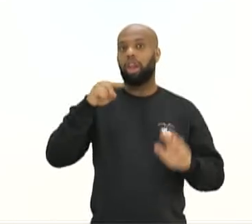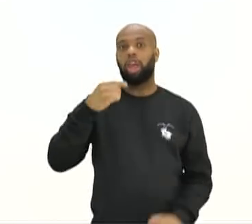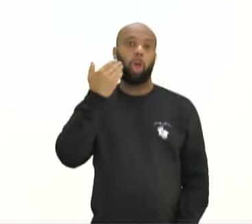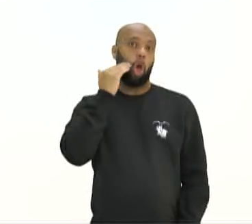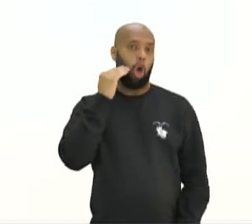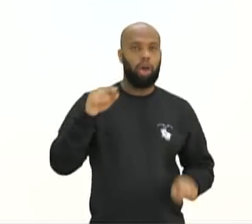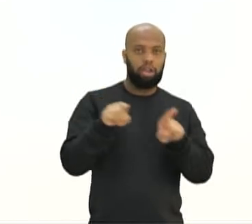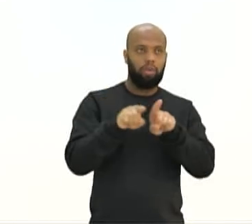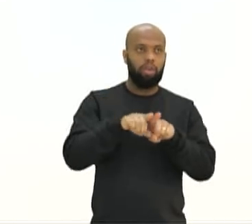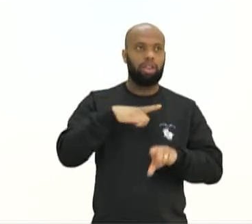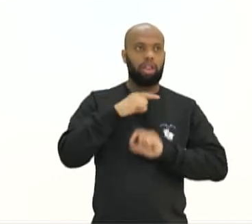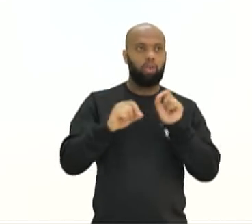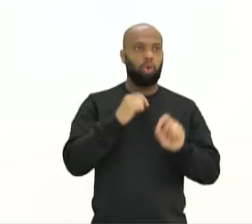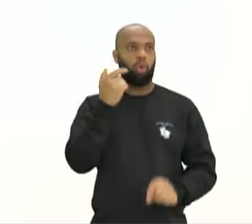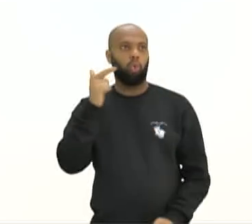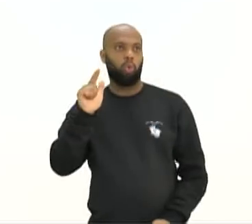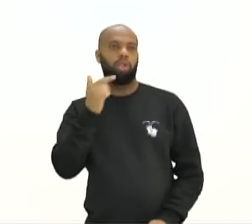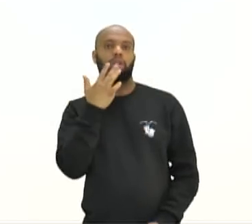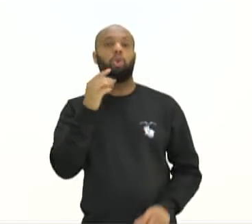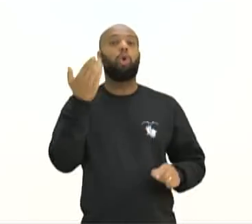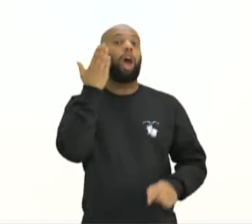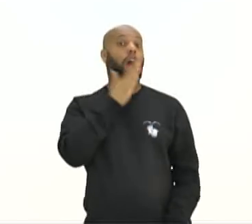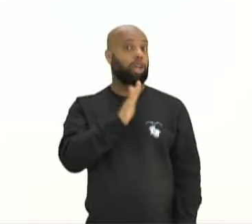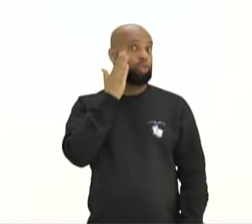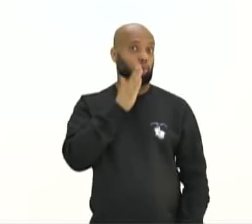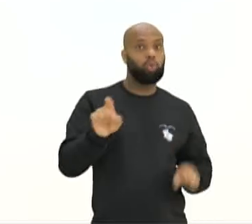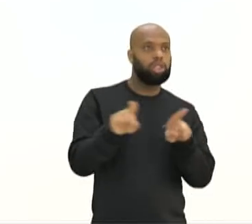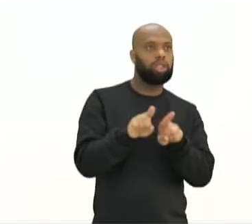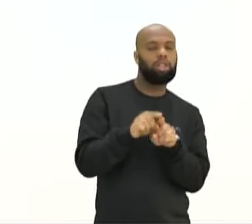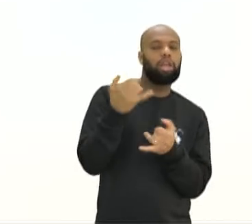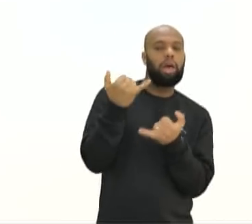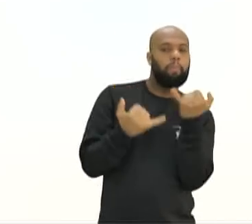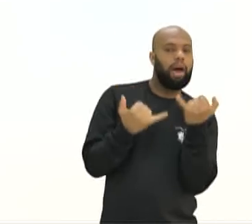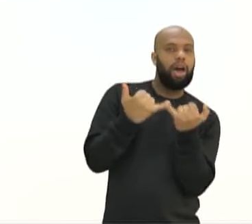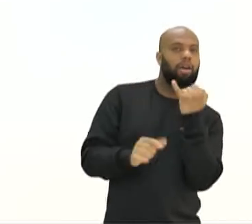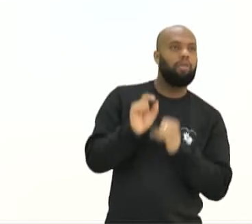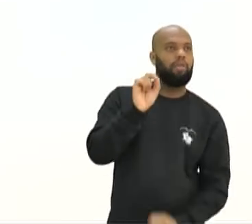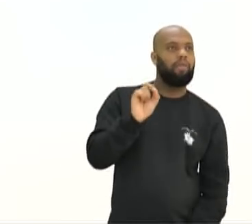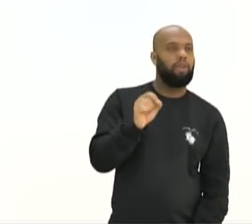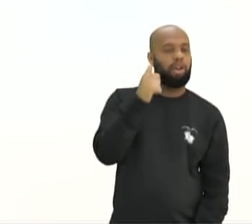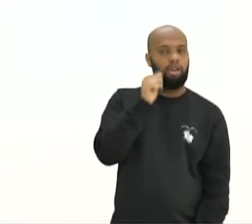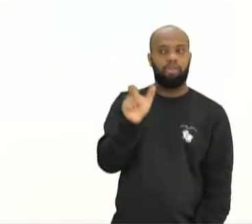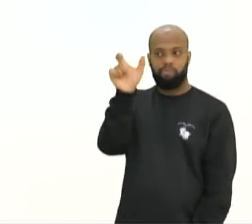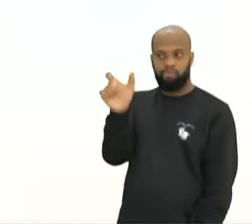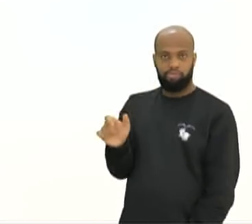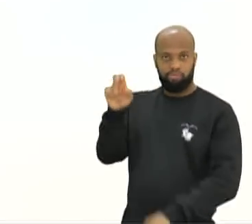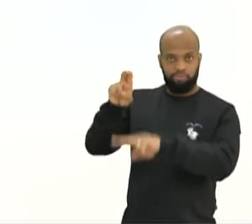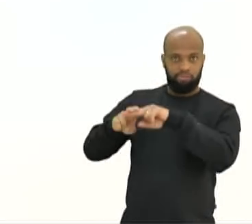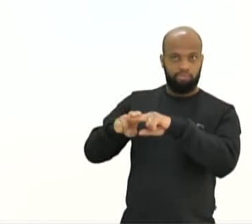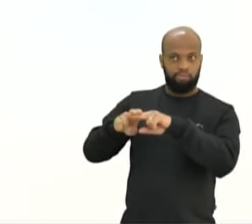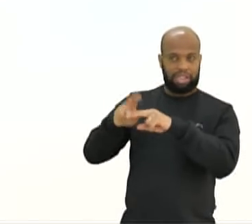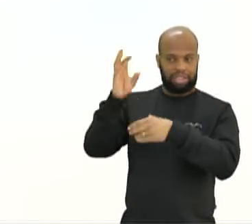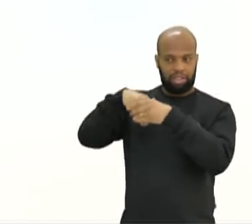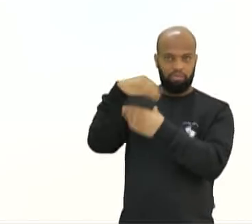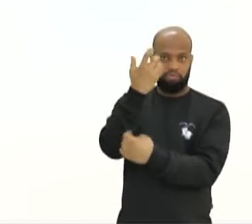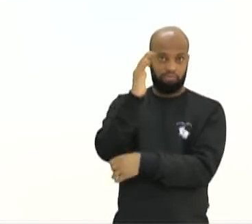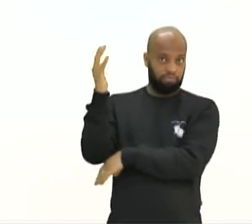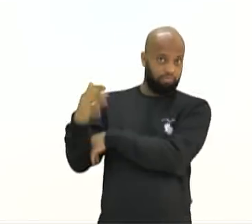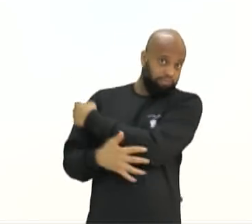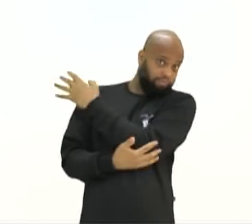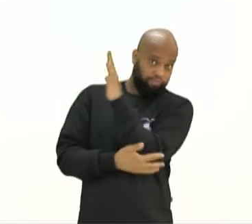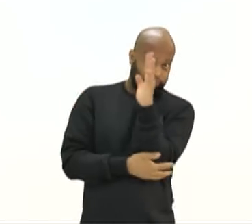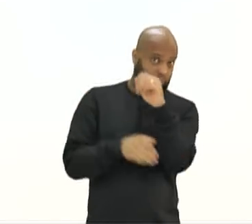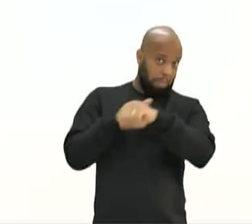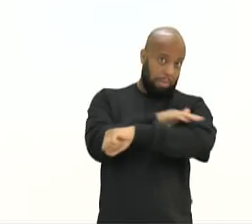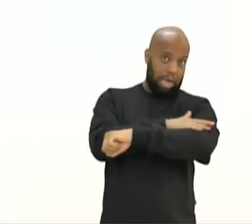bem leve e depois, claro, a cor azul. Parece-me que ela pode estar ali numa floresta ou num campo,